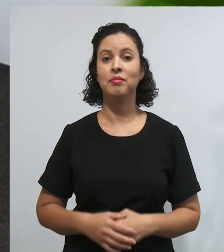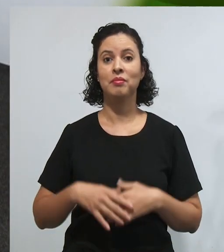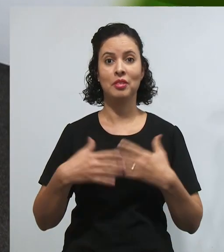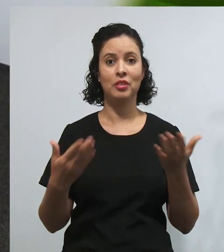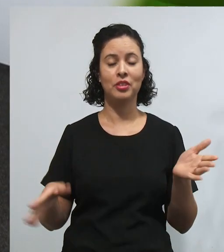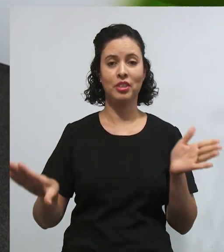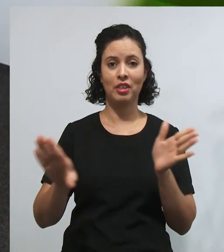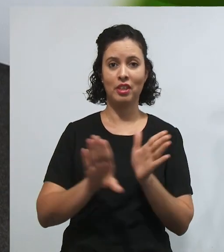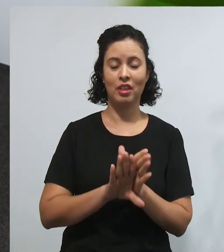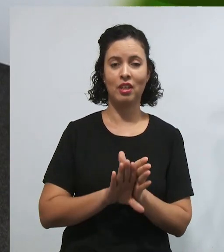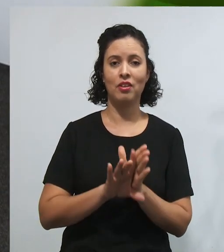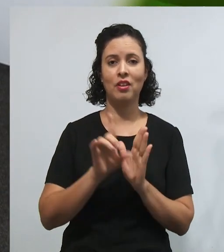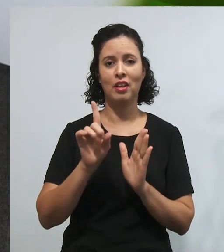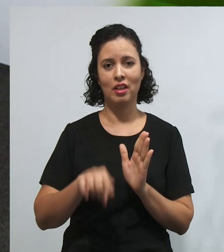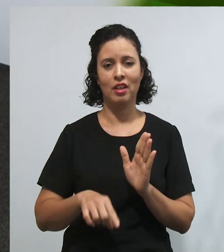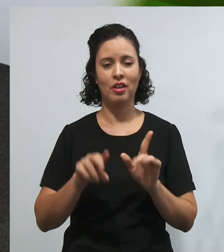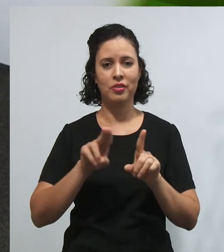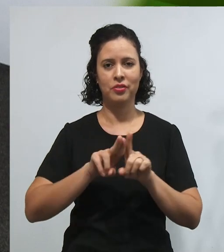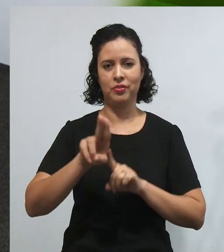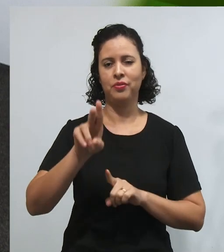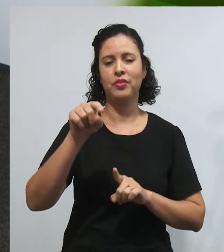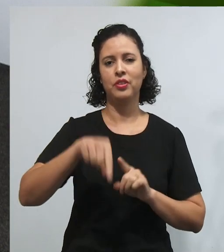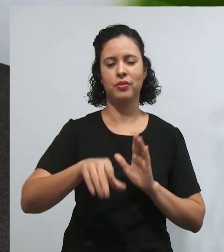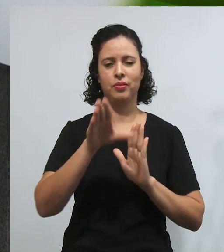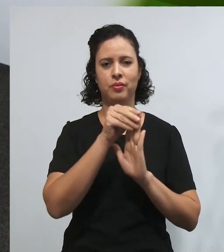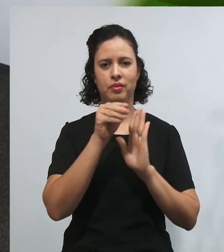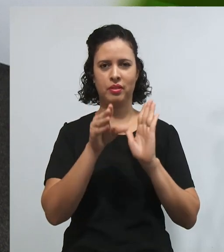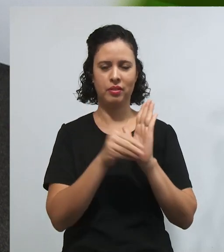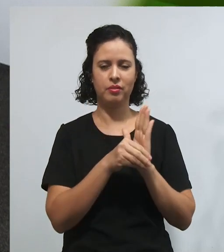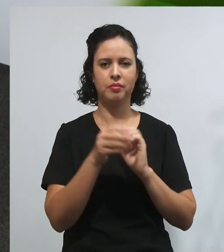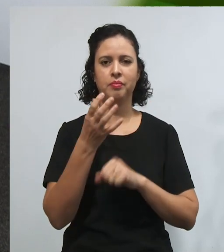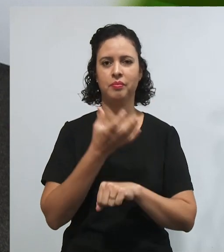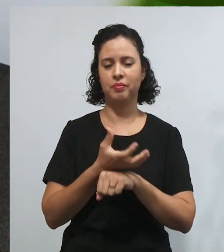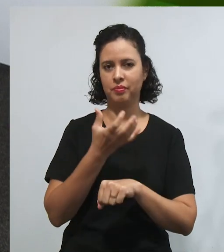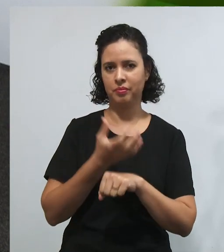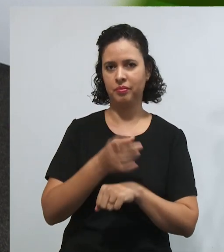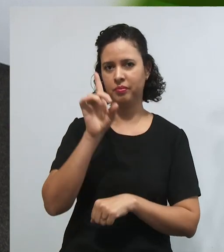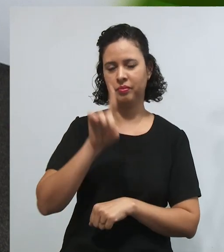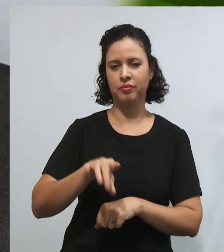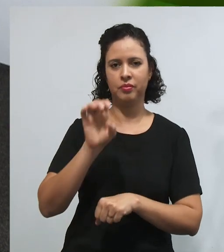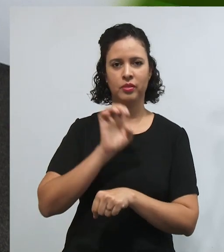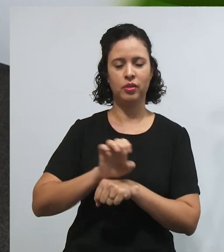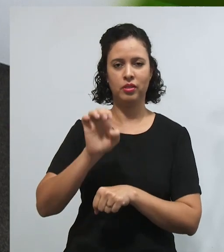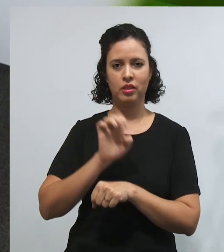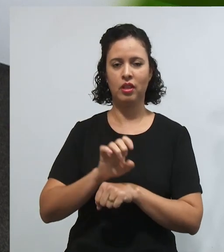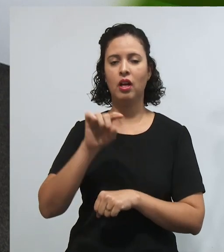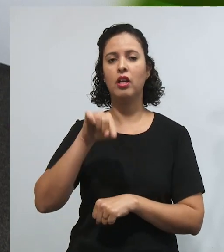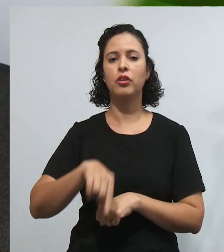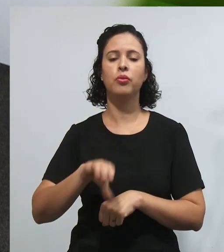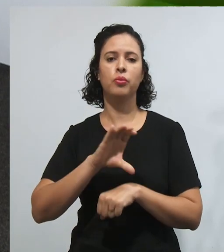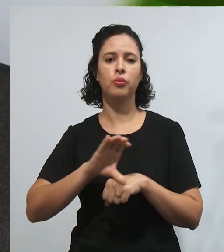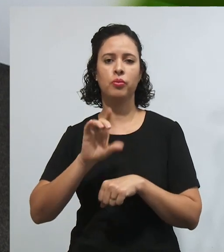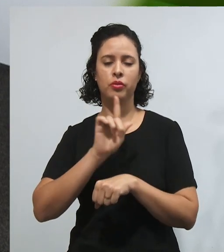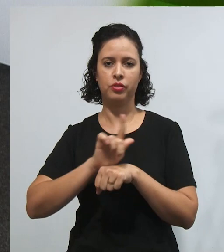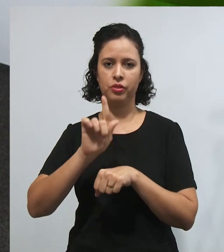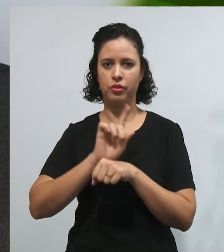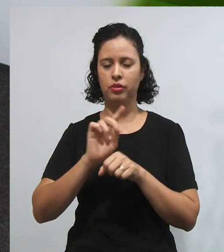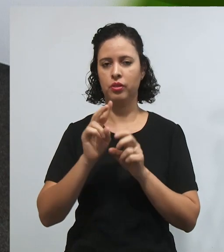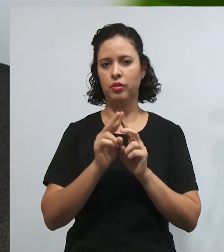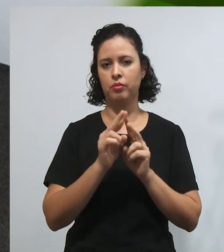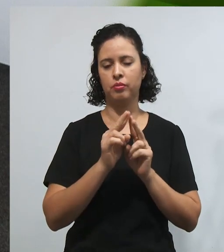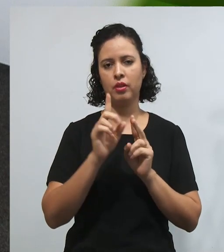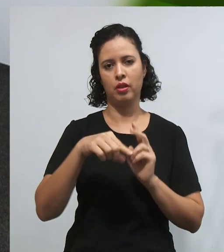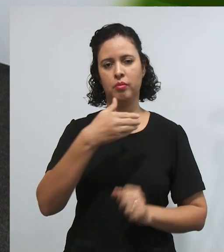Chegamos a mais uma unidade do nosso conteúdo, da nossa disciplina de Direito do Estado, aqui do curso de Gestão Pública